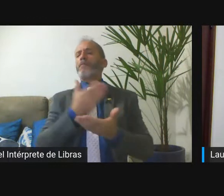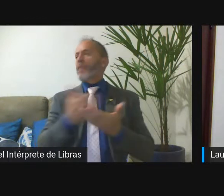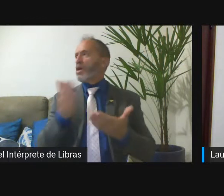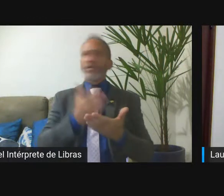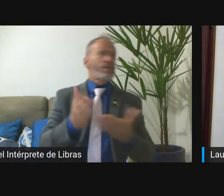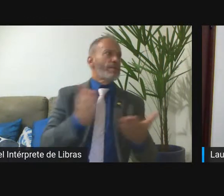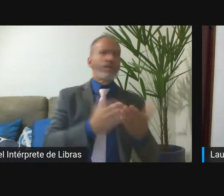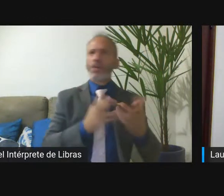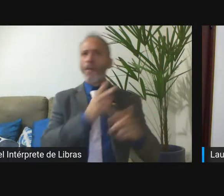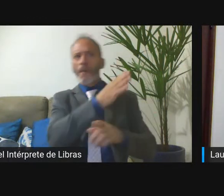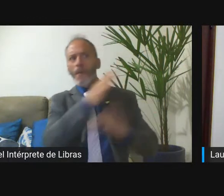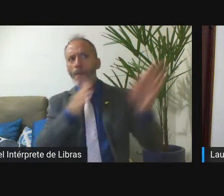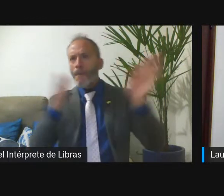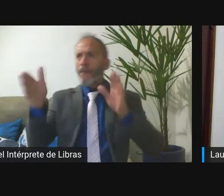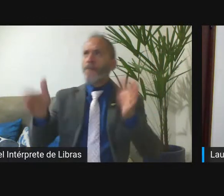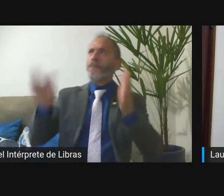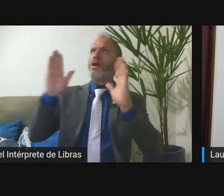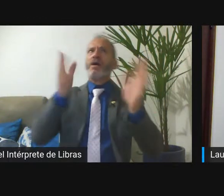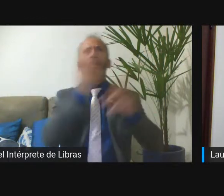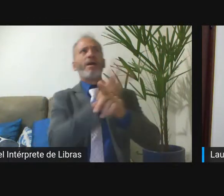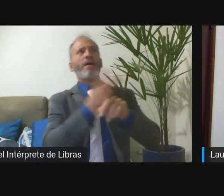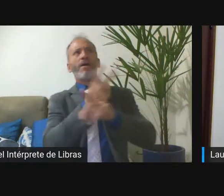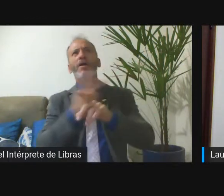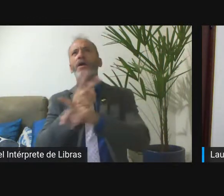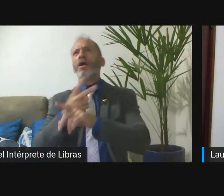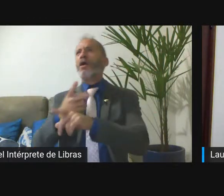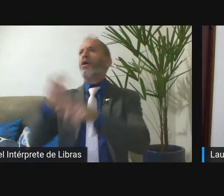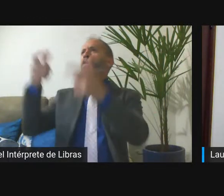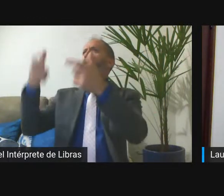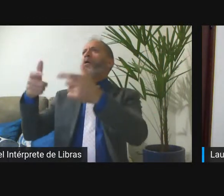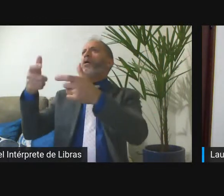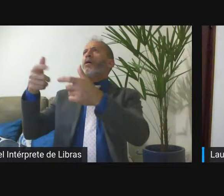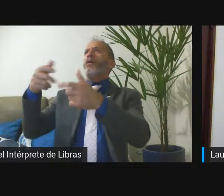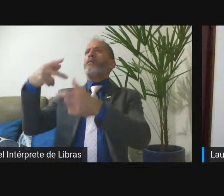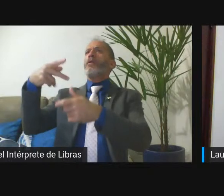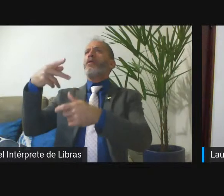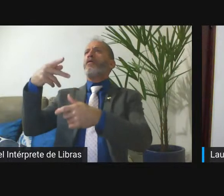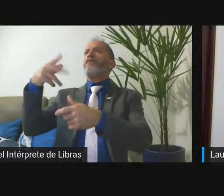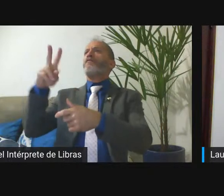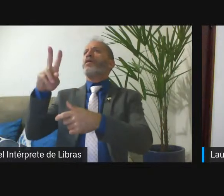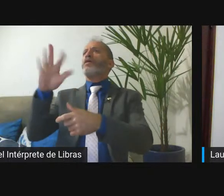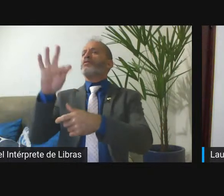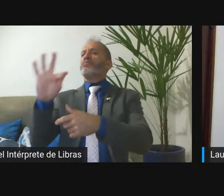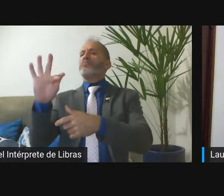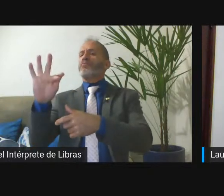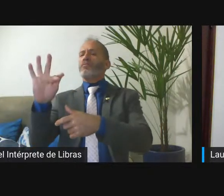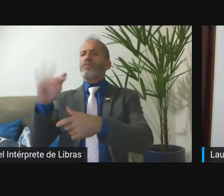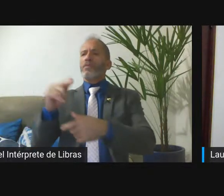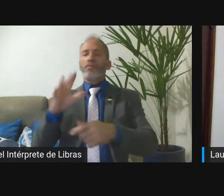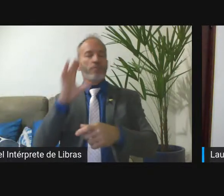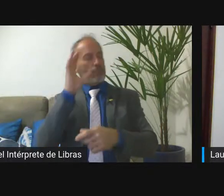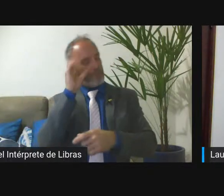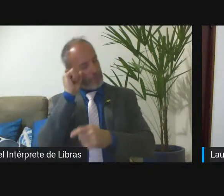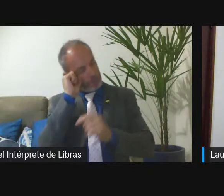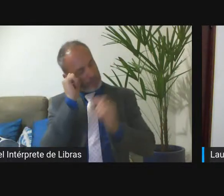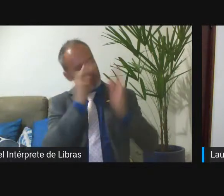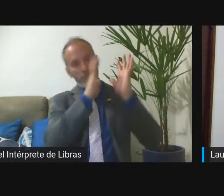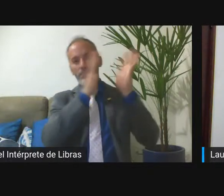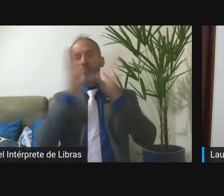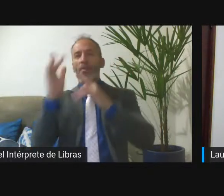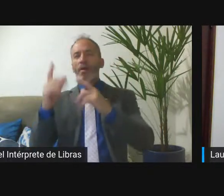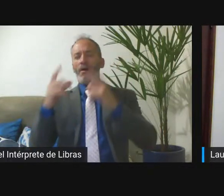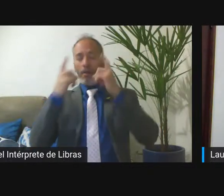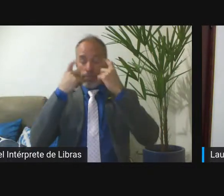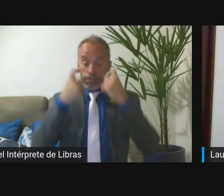os pavilhões a ponto de procurar o famoso e invisível PV7? Quem nunca dormiu na biblioteca, chorou de